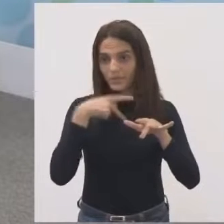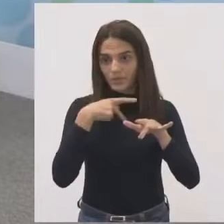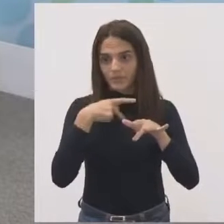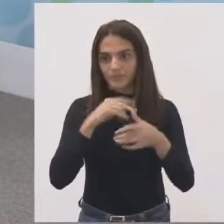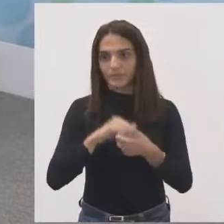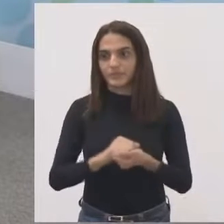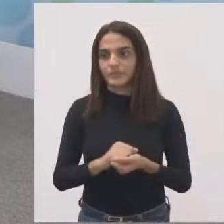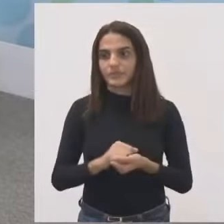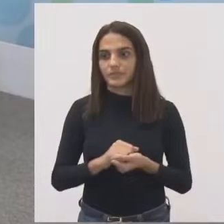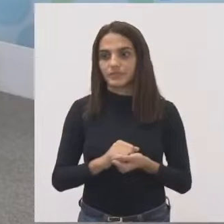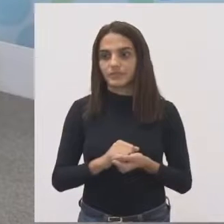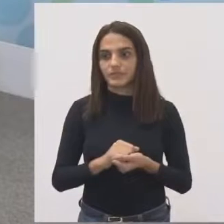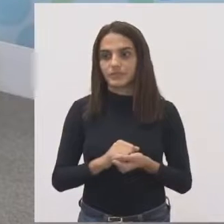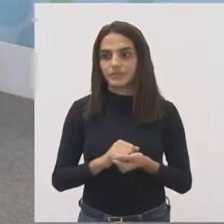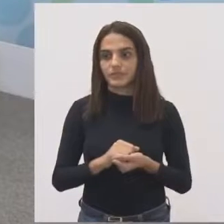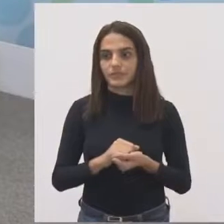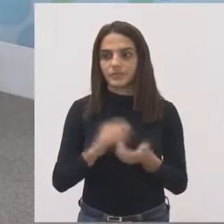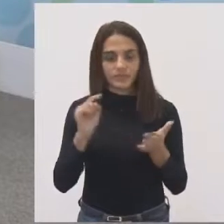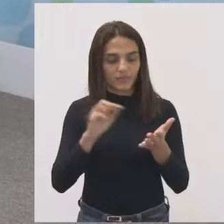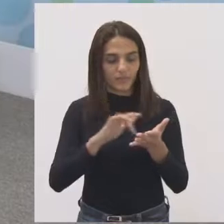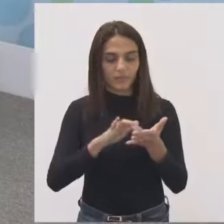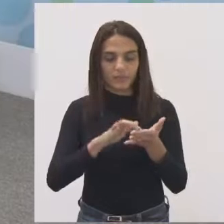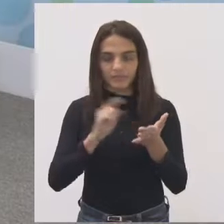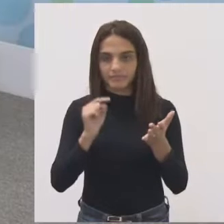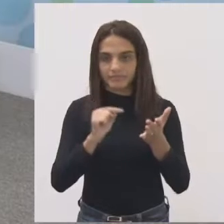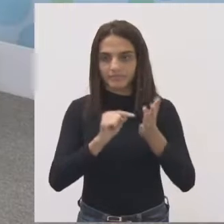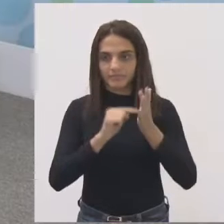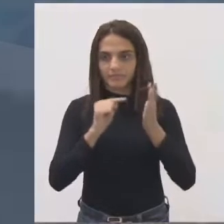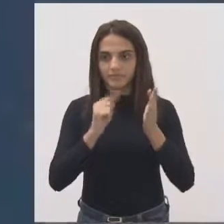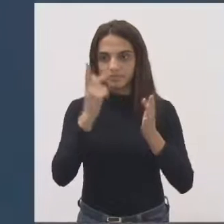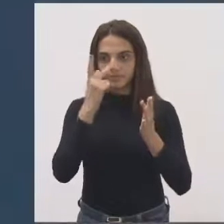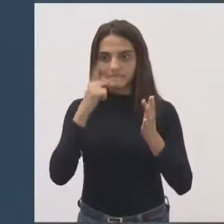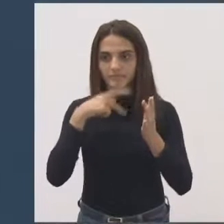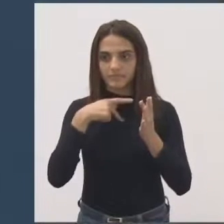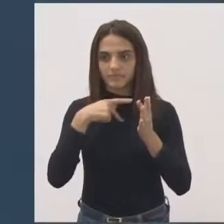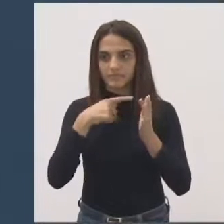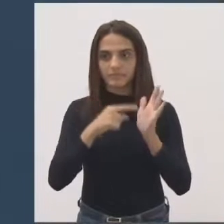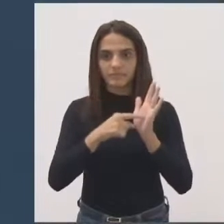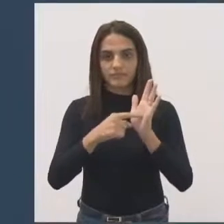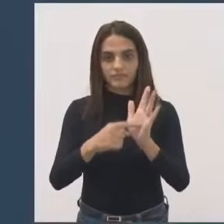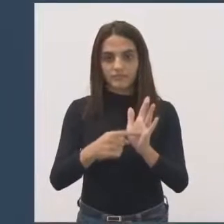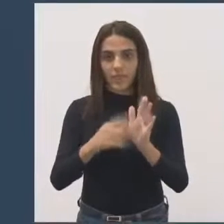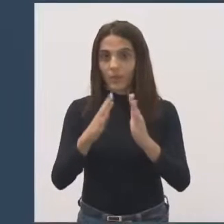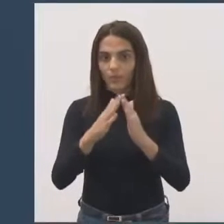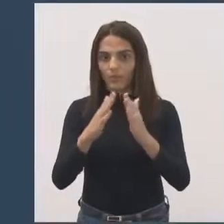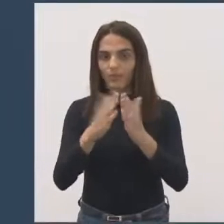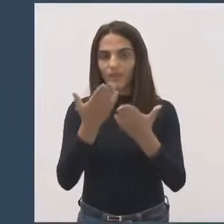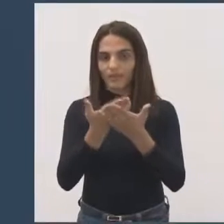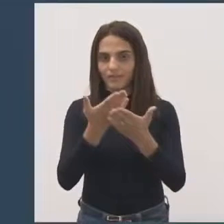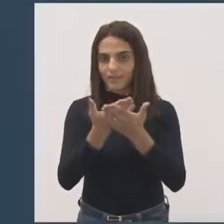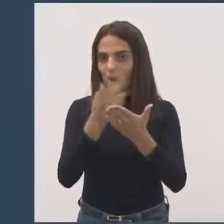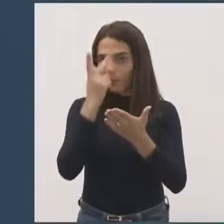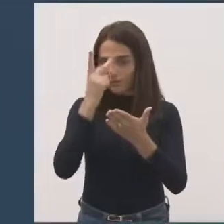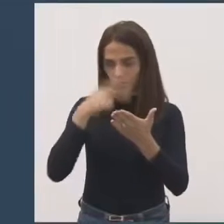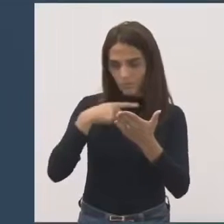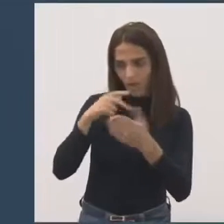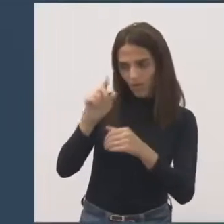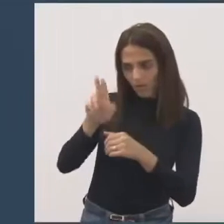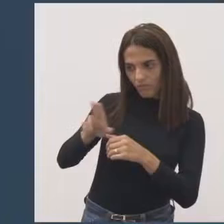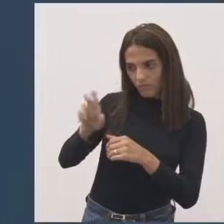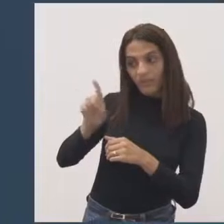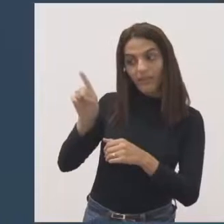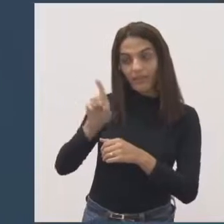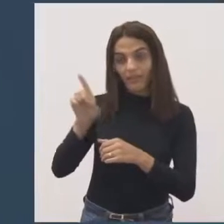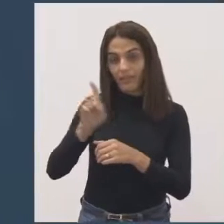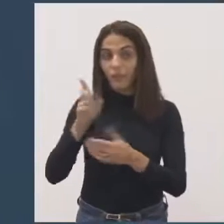bom? Então, eu vou clicar em pessoal. Vamos focar. No da escola também a gente usa o pessoal? Não, na escola a